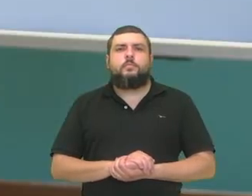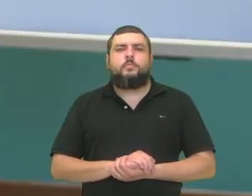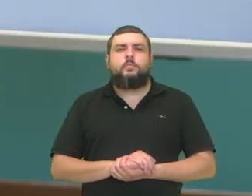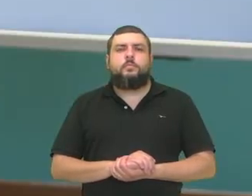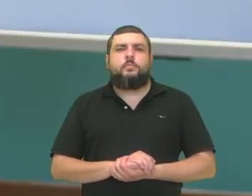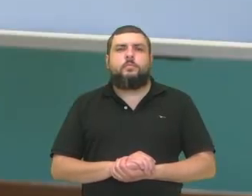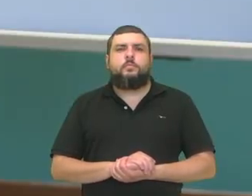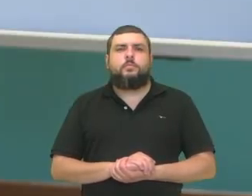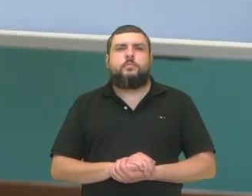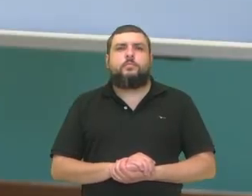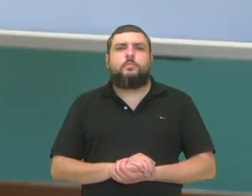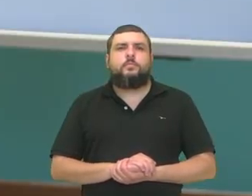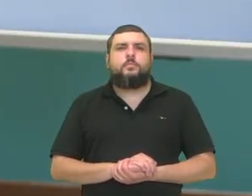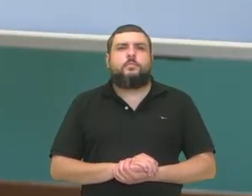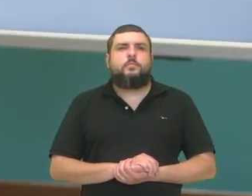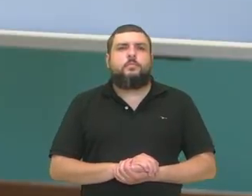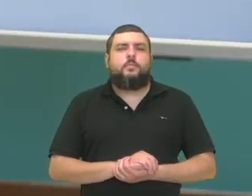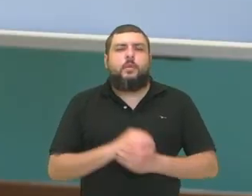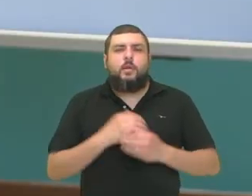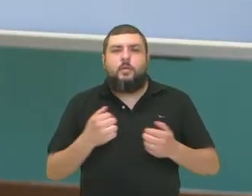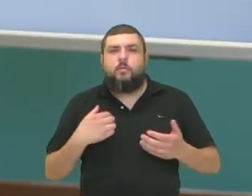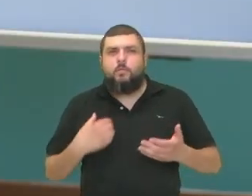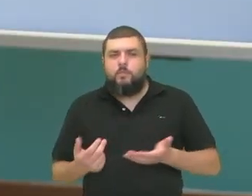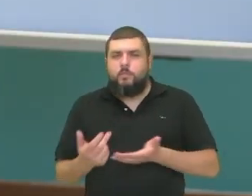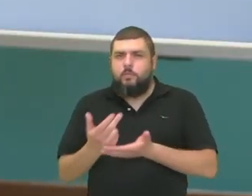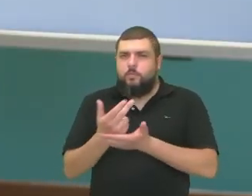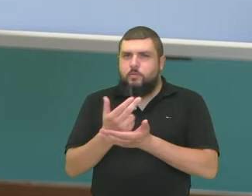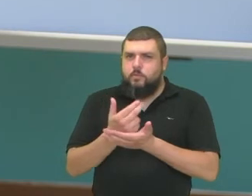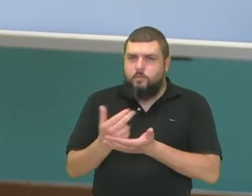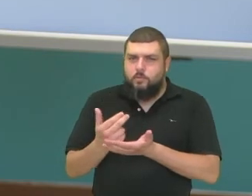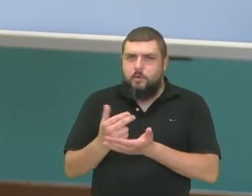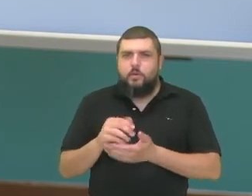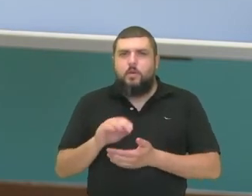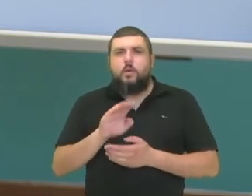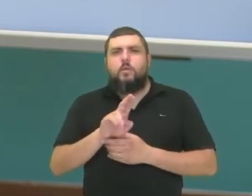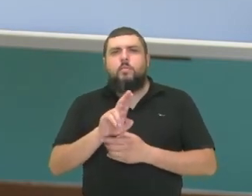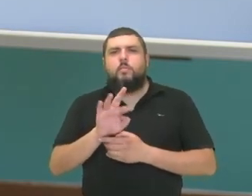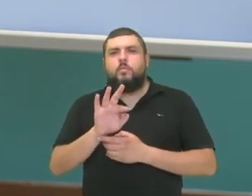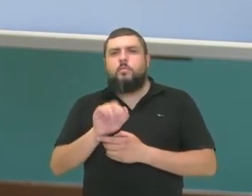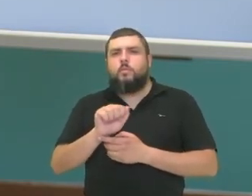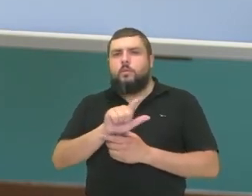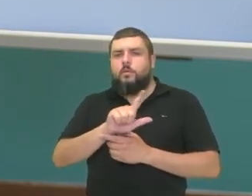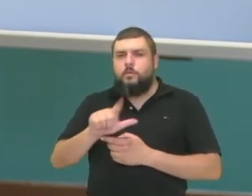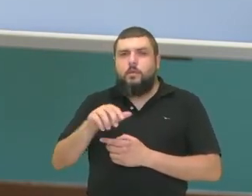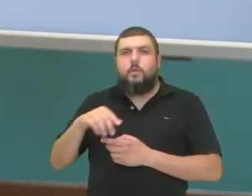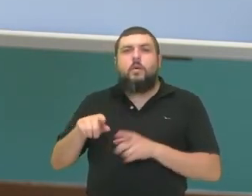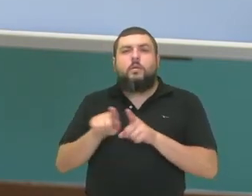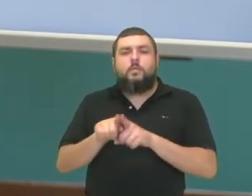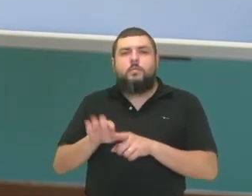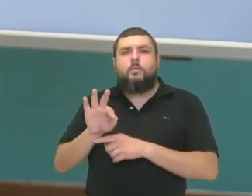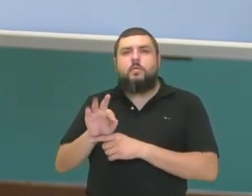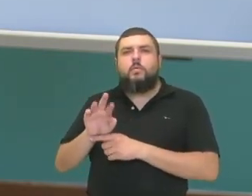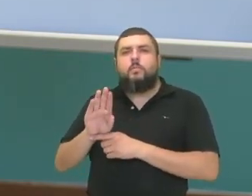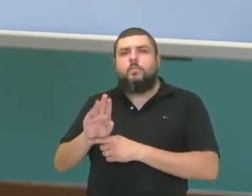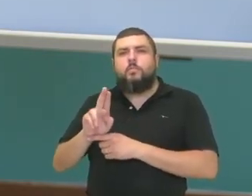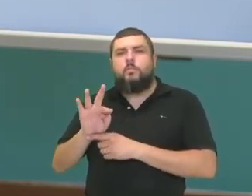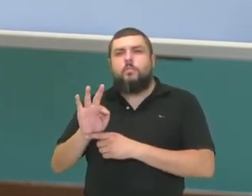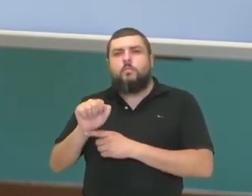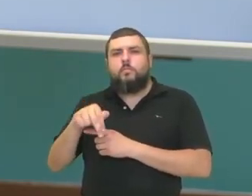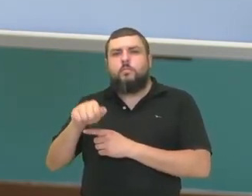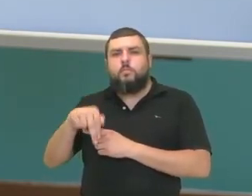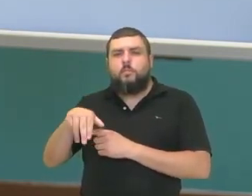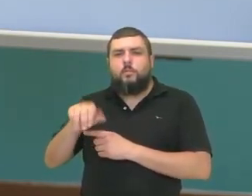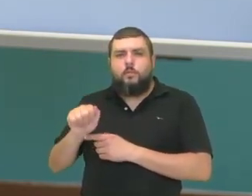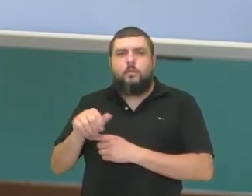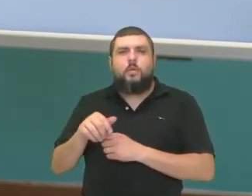era para você desenhar a estrutura do butanal e da butanona, identificar se eles são isômeros